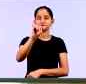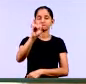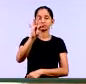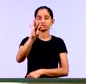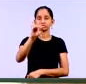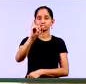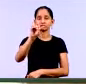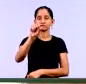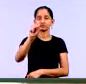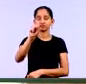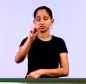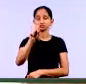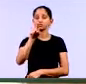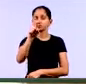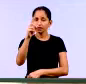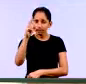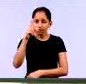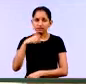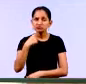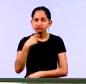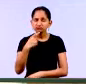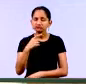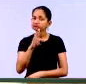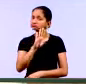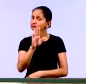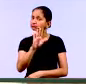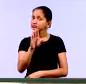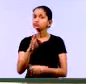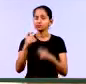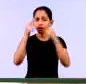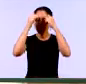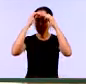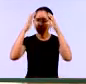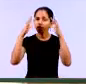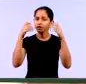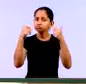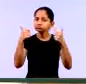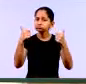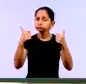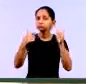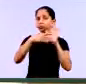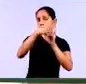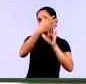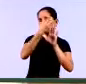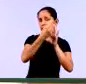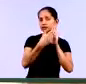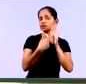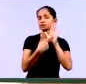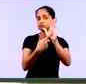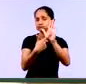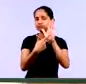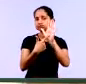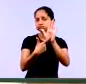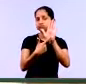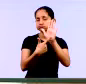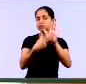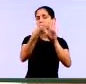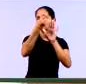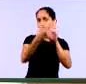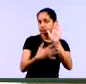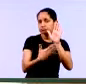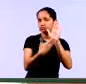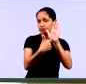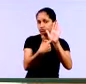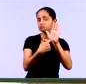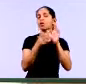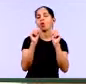Você perguntou referente se tinha dúvida. Então, nesse primeiro momento está ficando claro a literatura que o senhor apresenta. E também